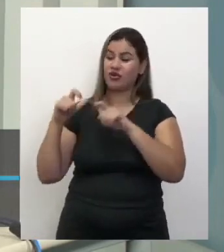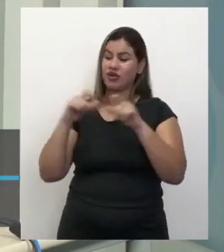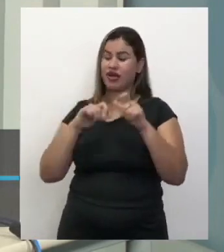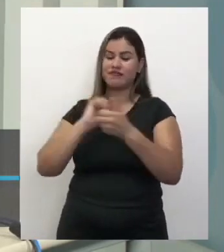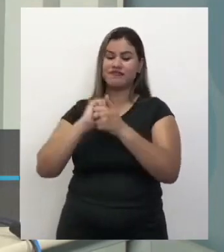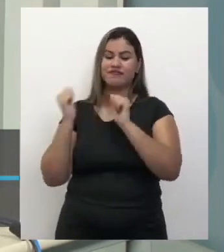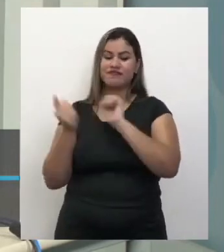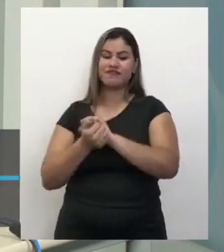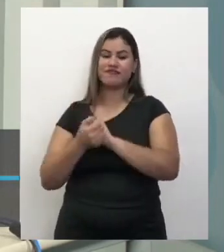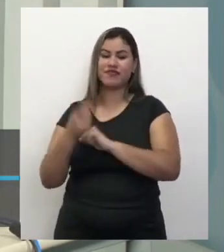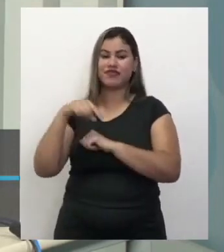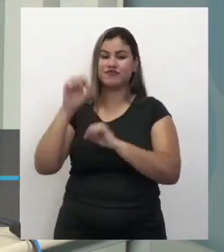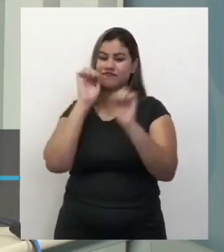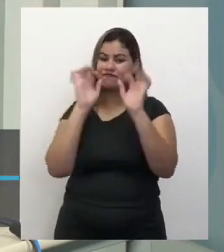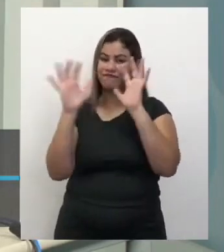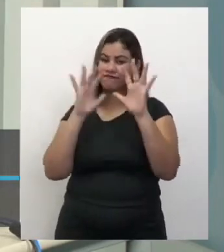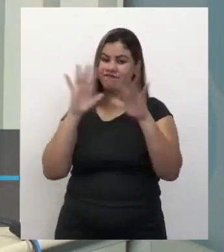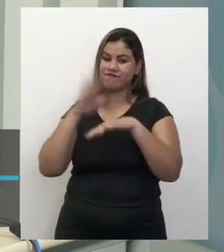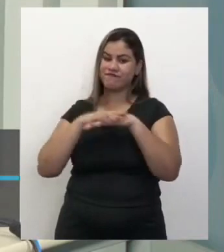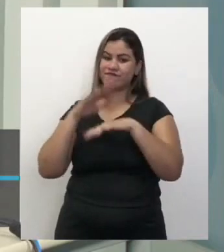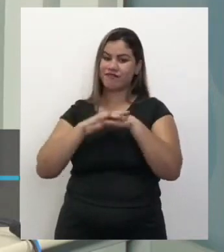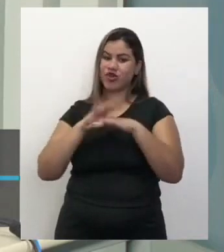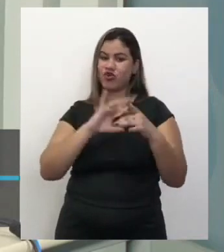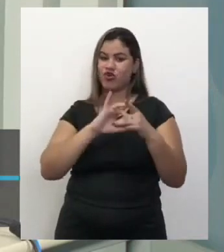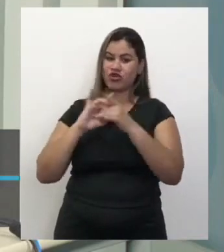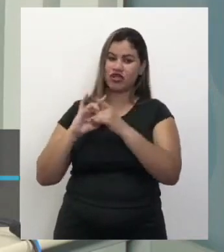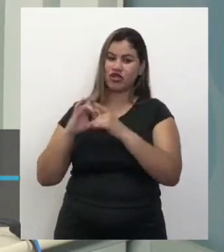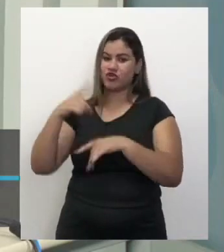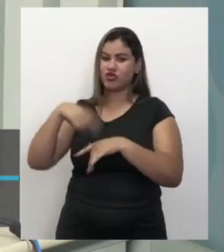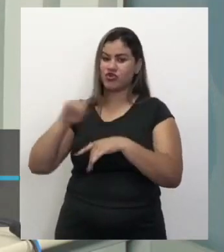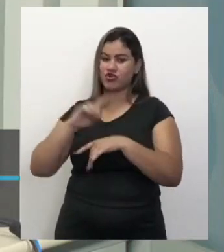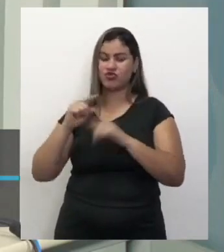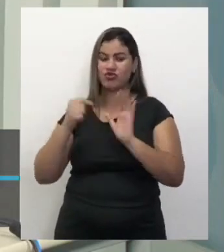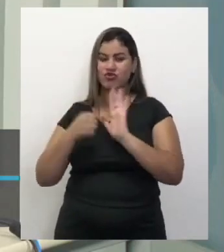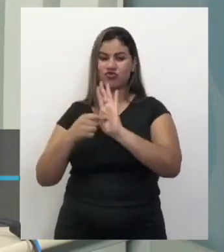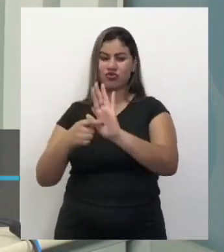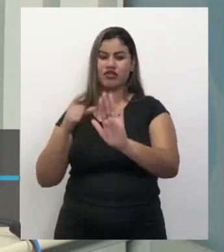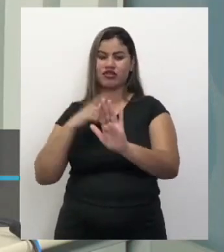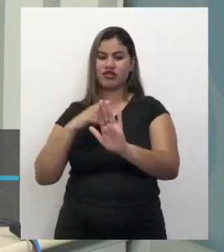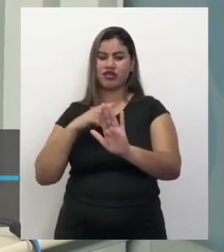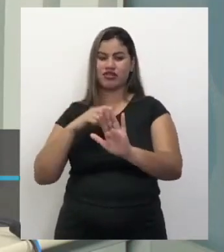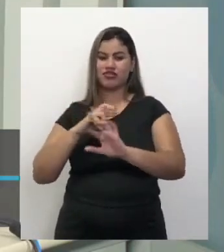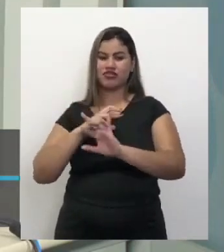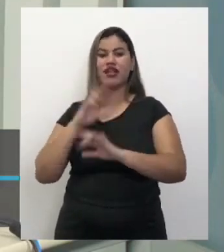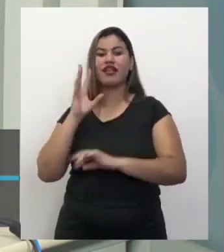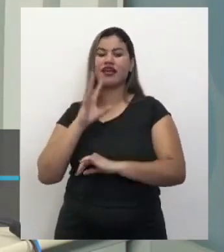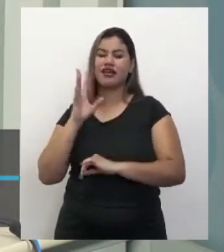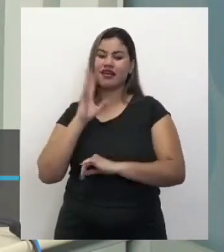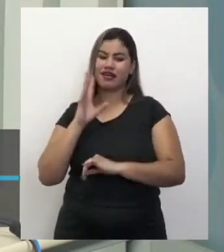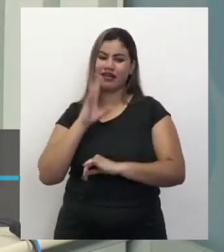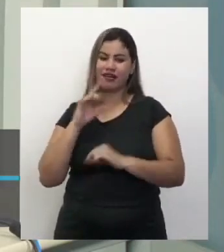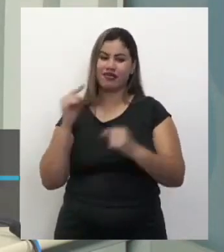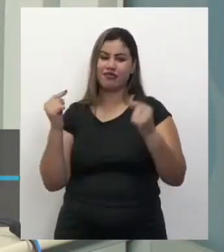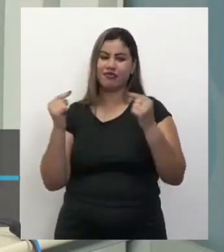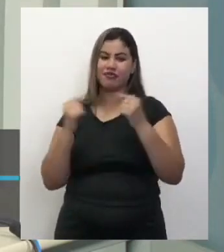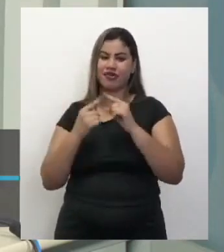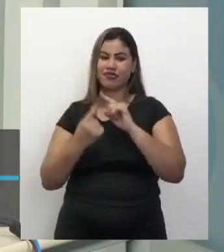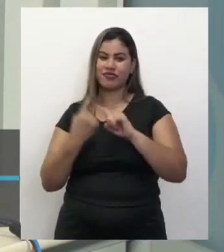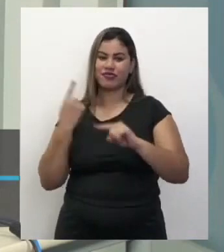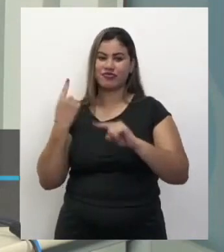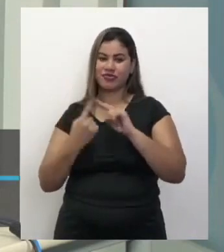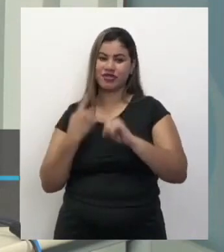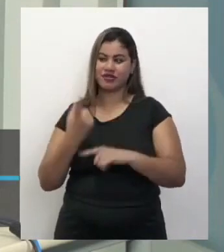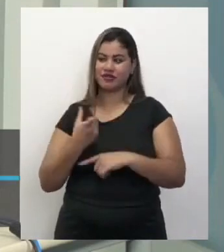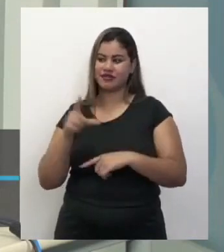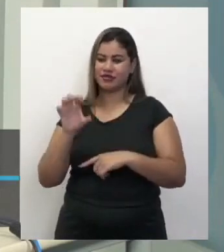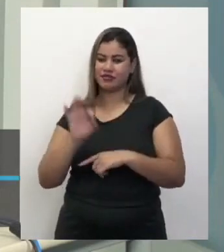Então é para a gente pensarmos nesse contexto, né? Todo mundo deu um jeitinho de aparecer de uma maneira legal, mas nem sempre nós estávamos